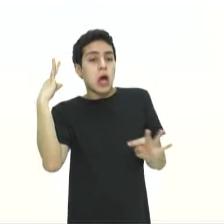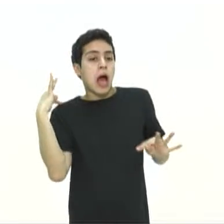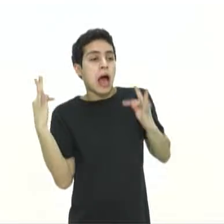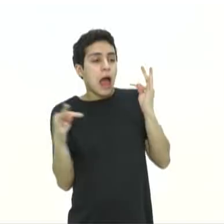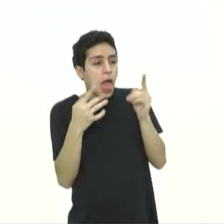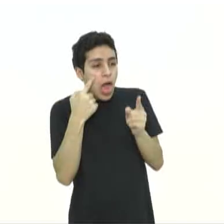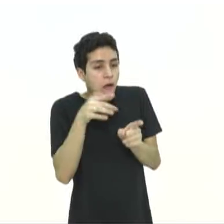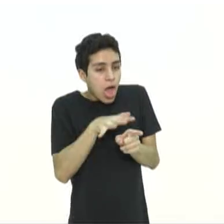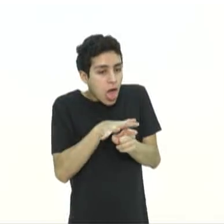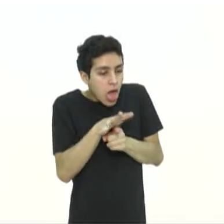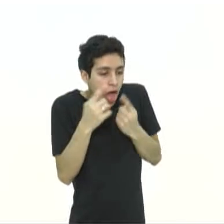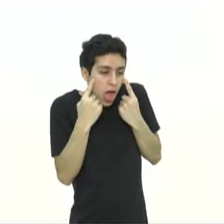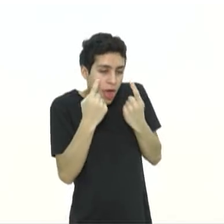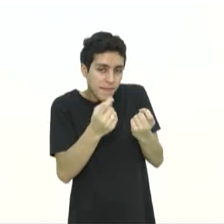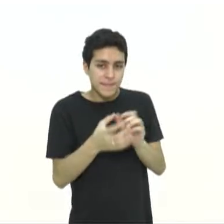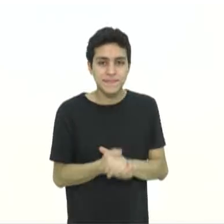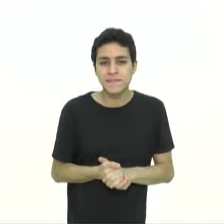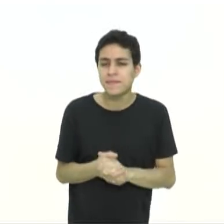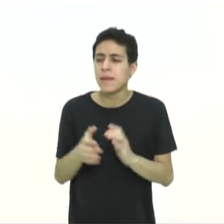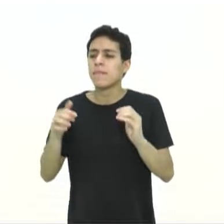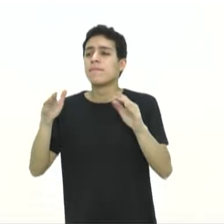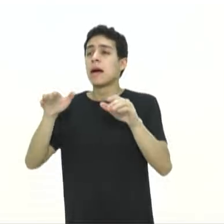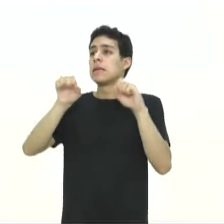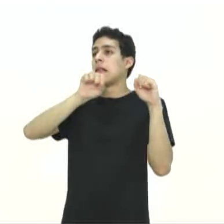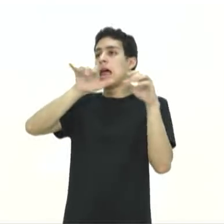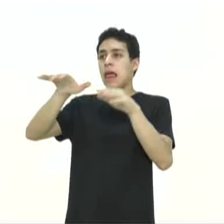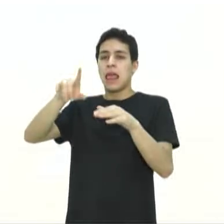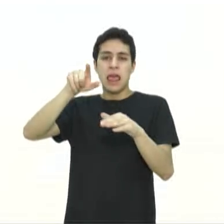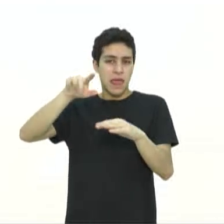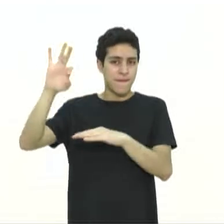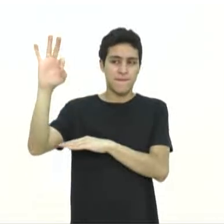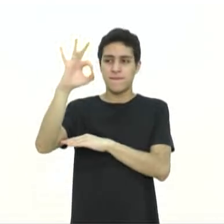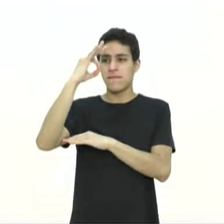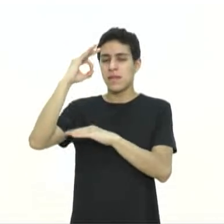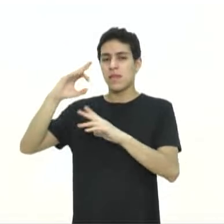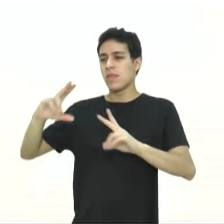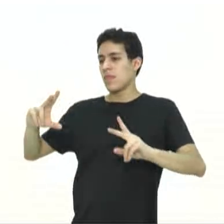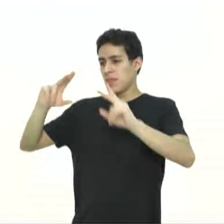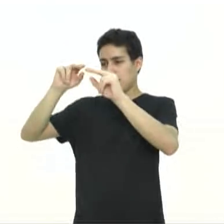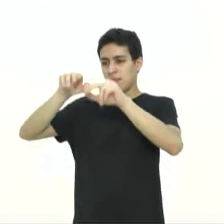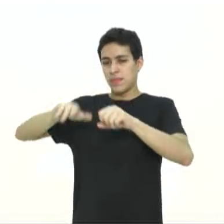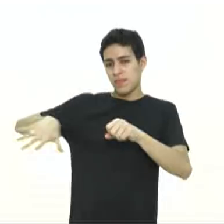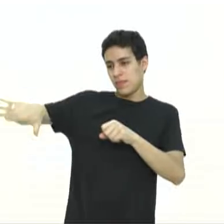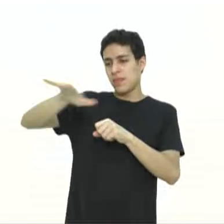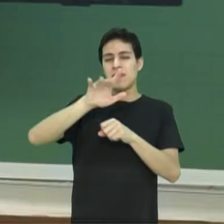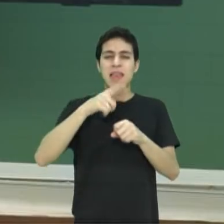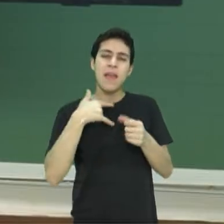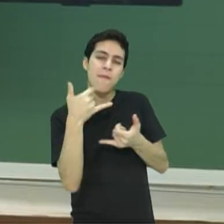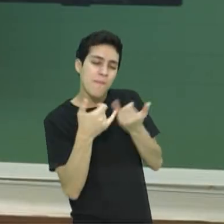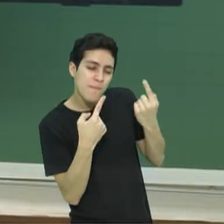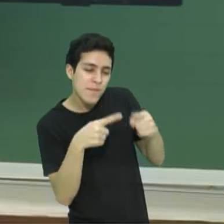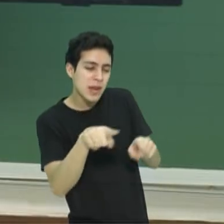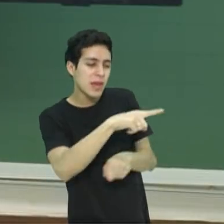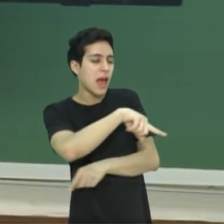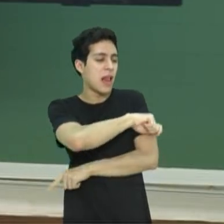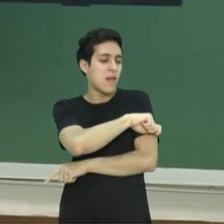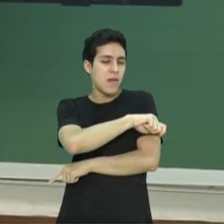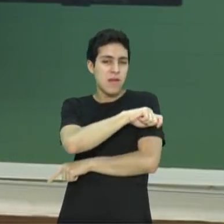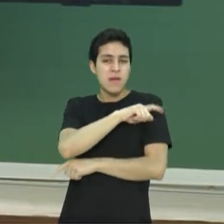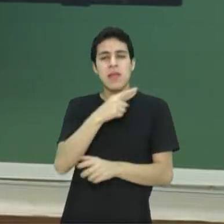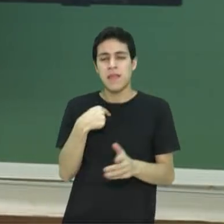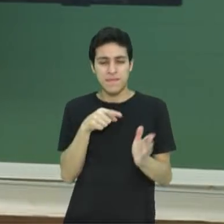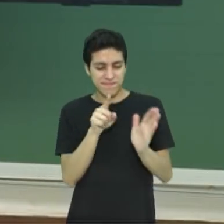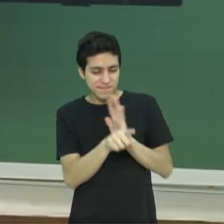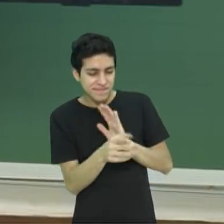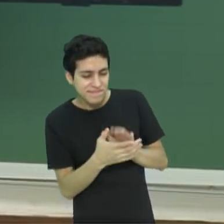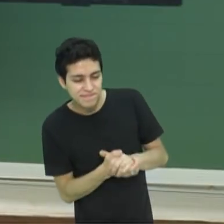Aí quais são os que mais atraem turistas? A França, né? Sem dúvida alguma. Eu até brinco muito com os meus alunos que quando eu